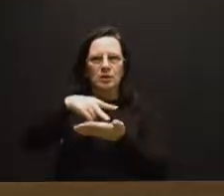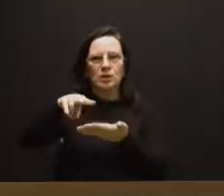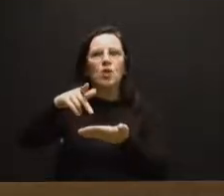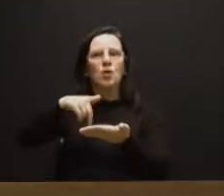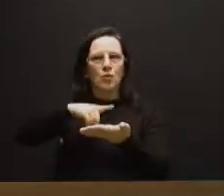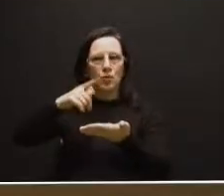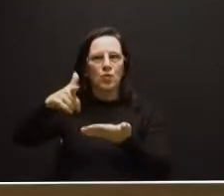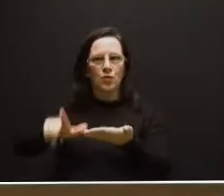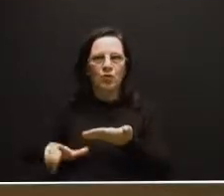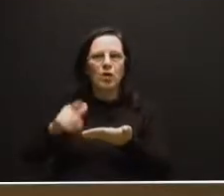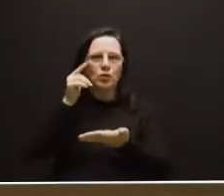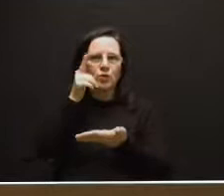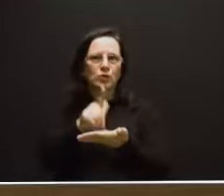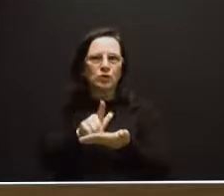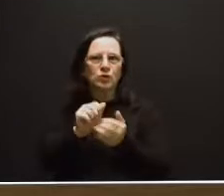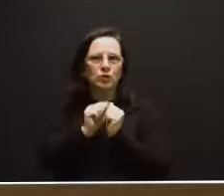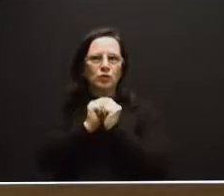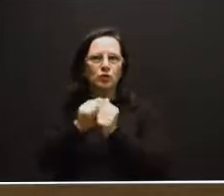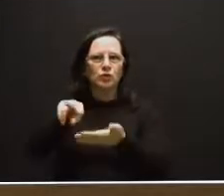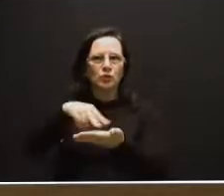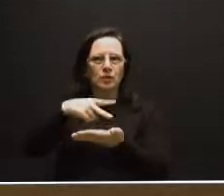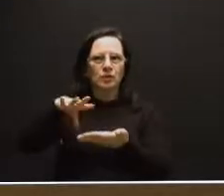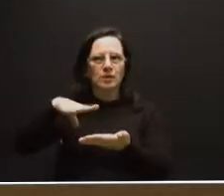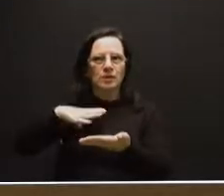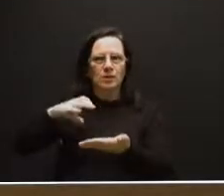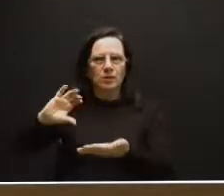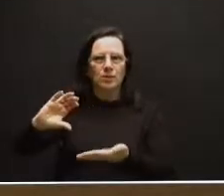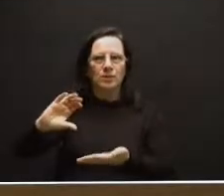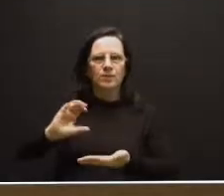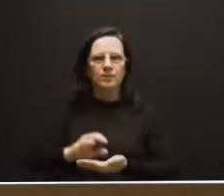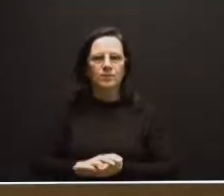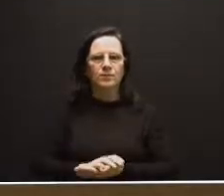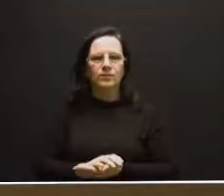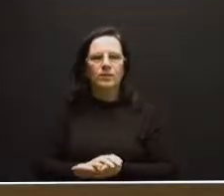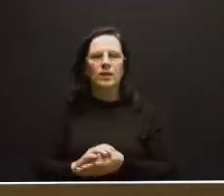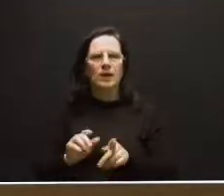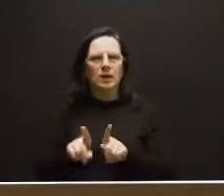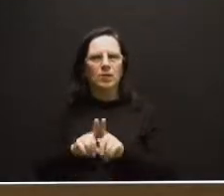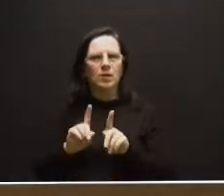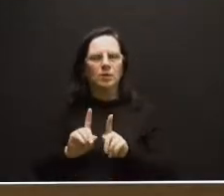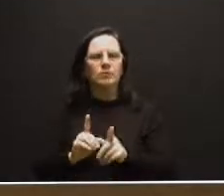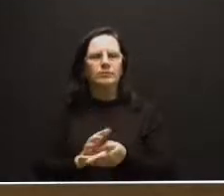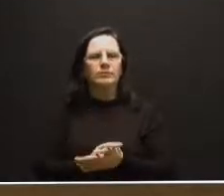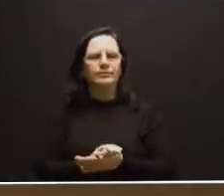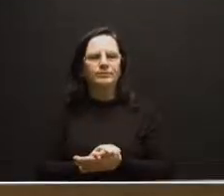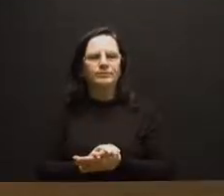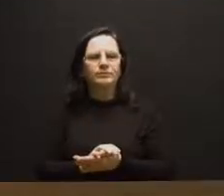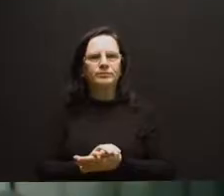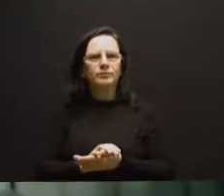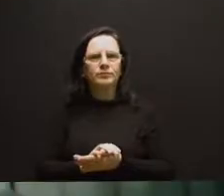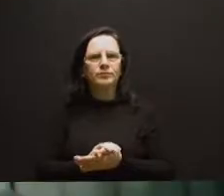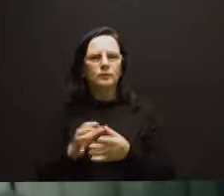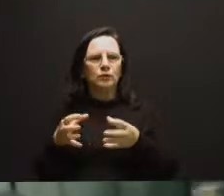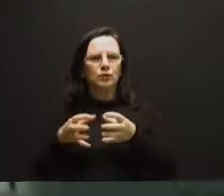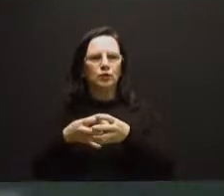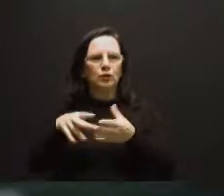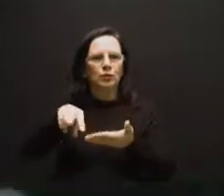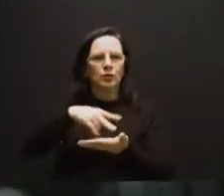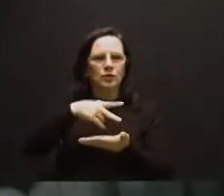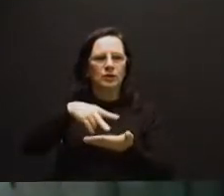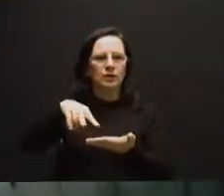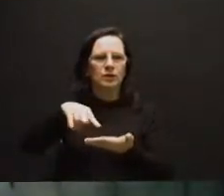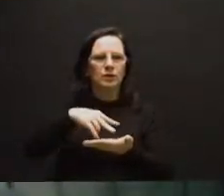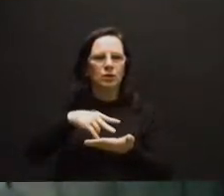conquistado pela nossa companhia de dança cubatense além dos prêmios especiais a companhia de dança retorna para casa